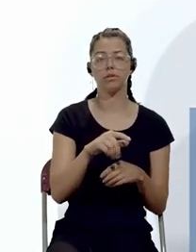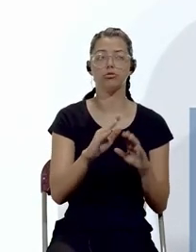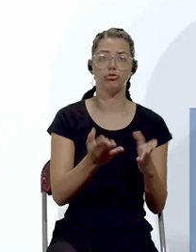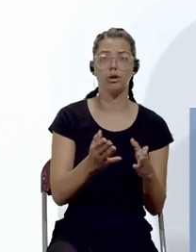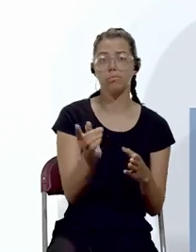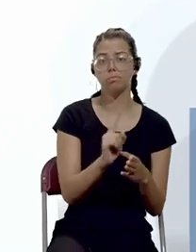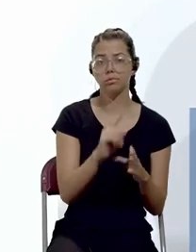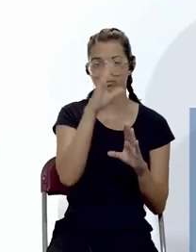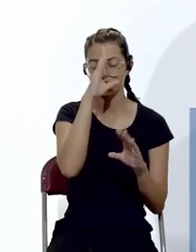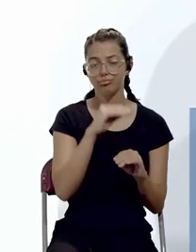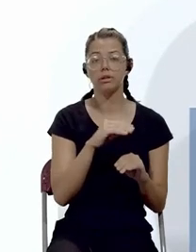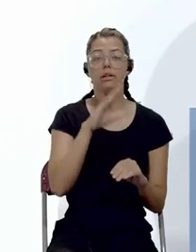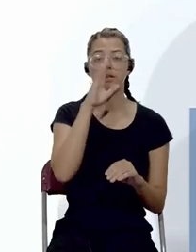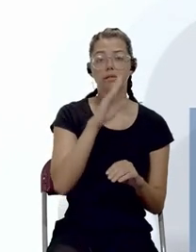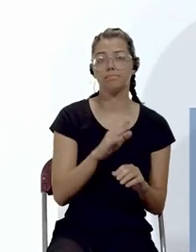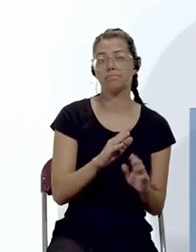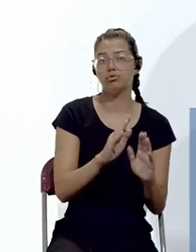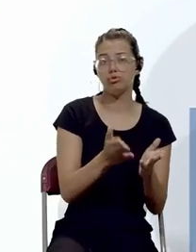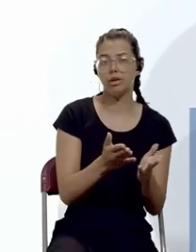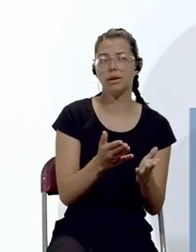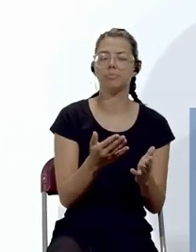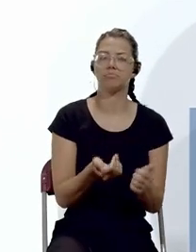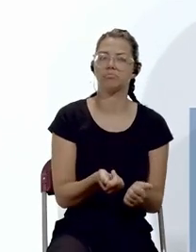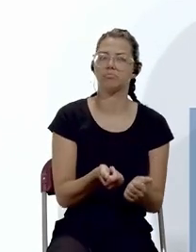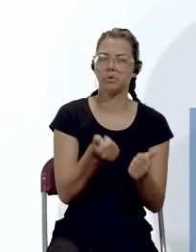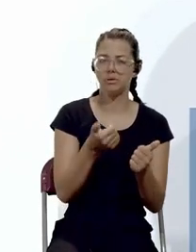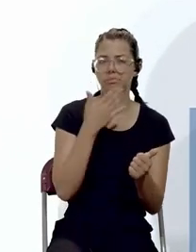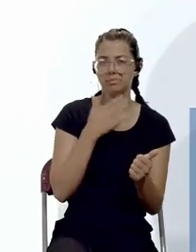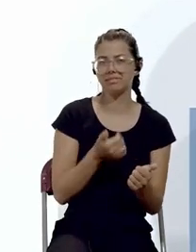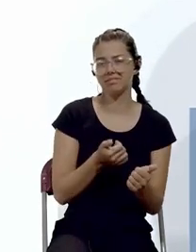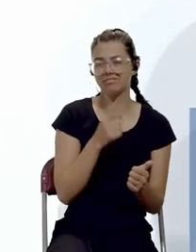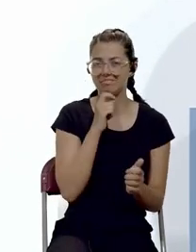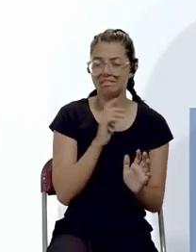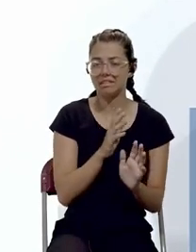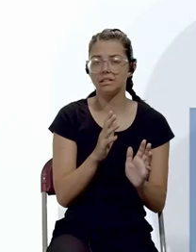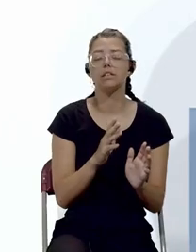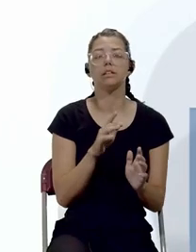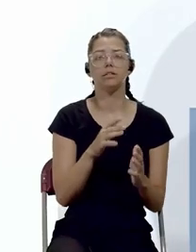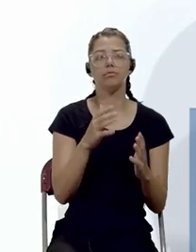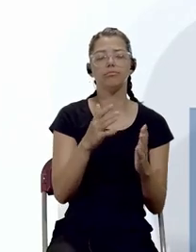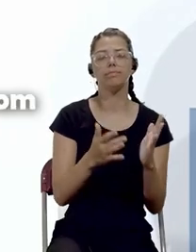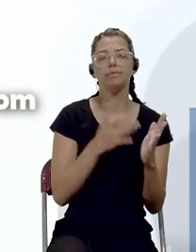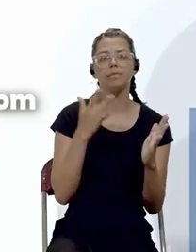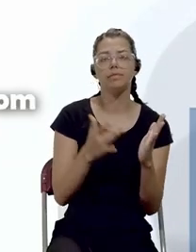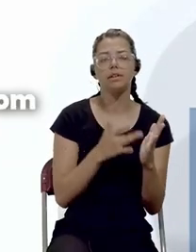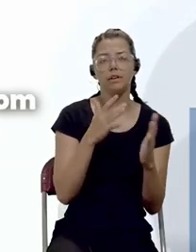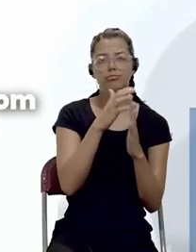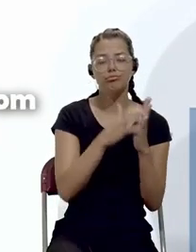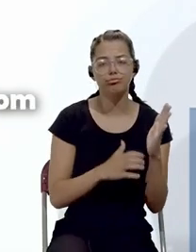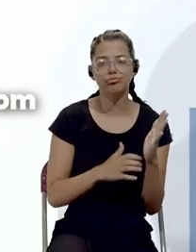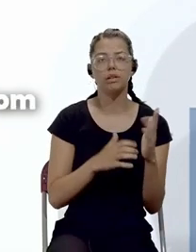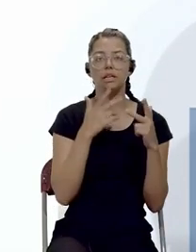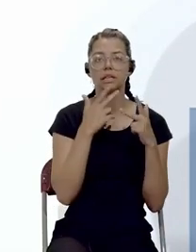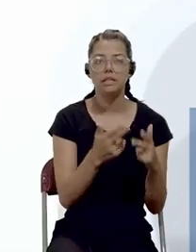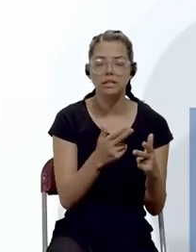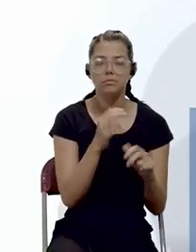mas se calhar se existe, talvez arranjar uma forma de o reforçar ou de o fazer de outra forma, haver um contacto com os textos críticos. Ou seja, quer do lado da